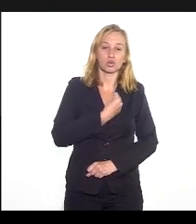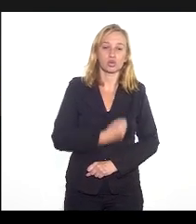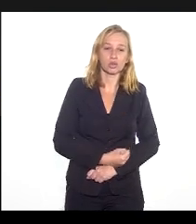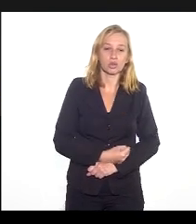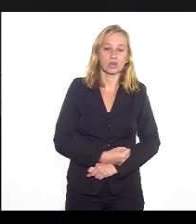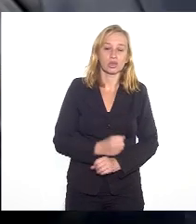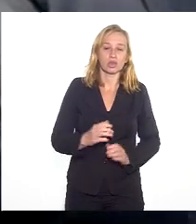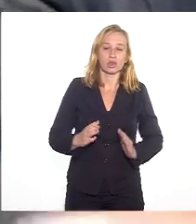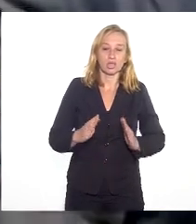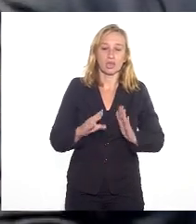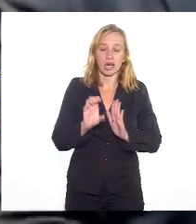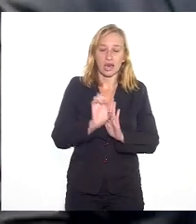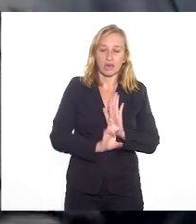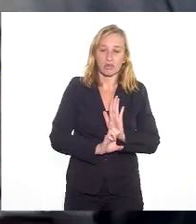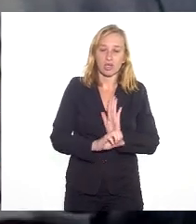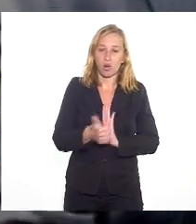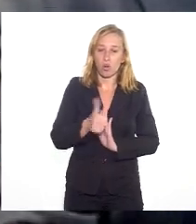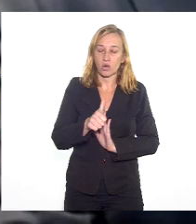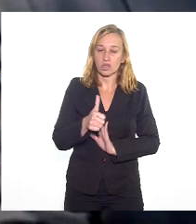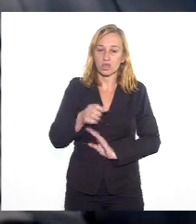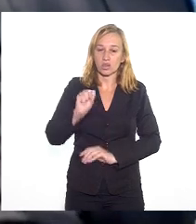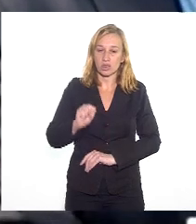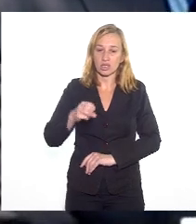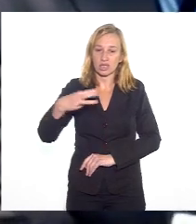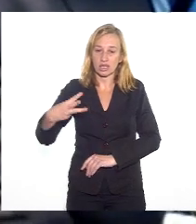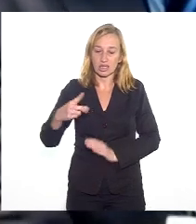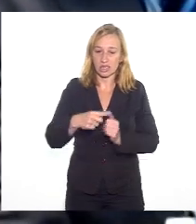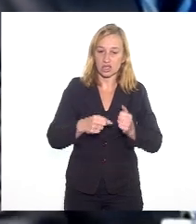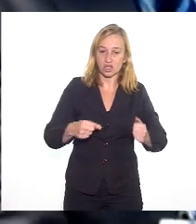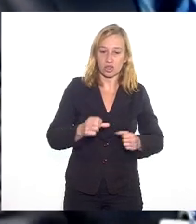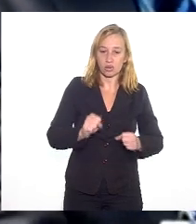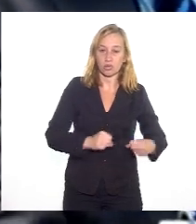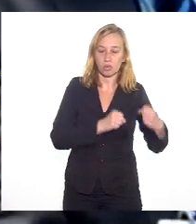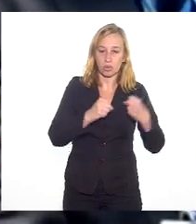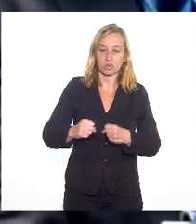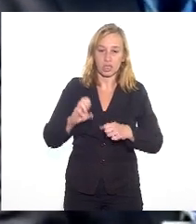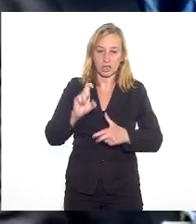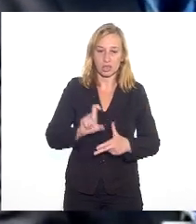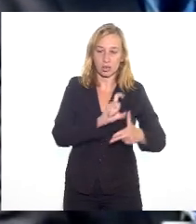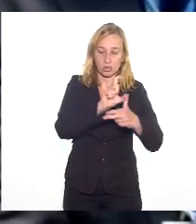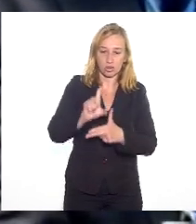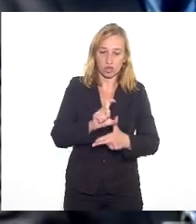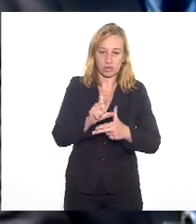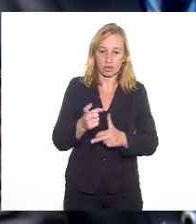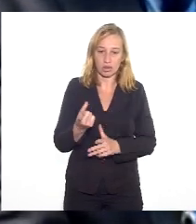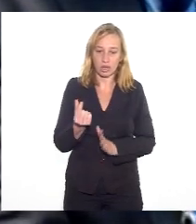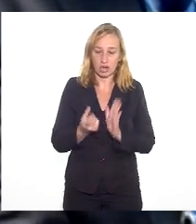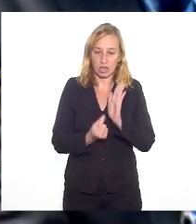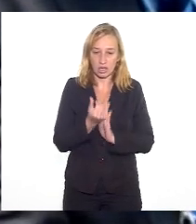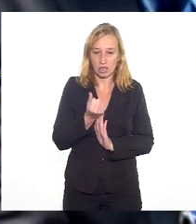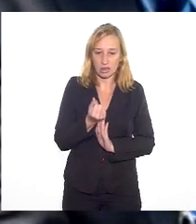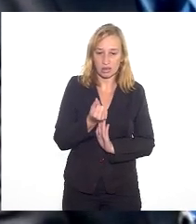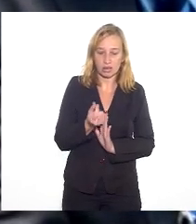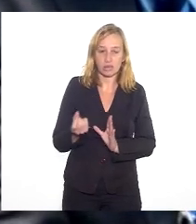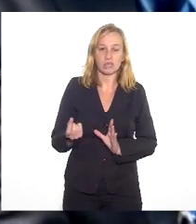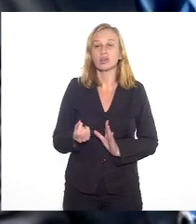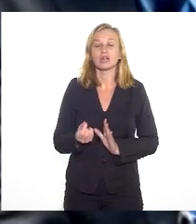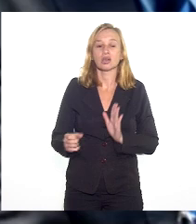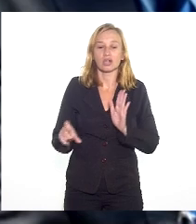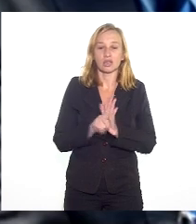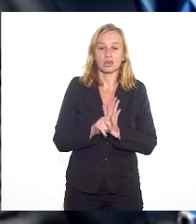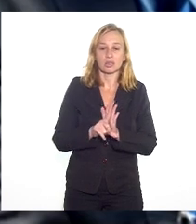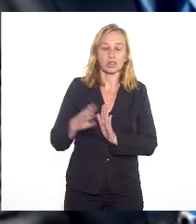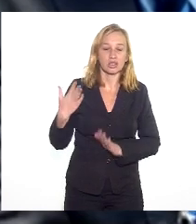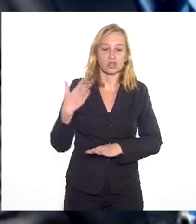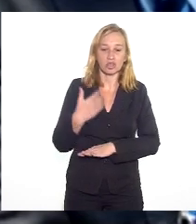A emenda número 1183, artigo. Poder Executivo implementará na Lei Orçamentária Anual de 22, em cada órgão da administração